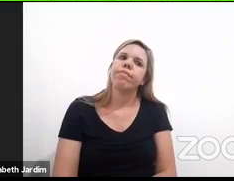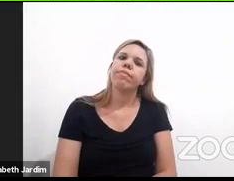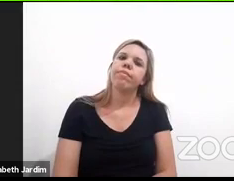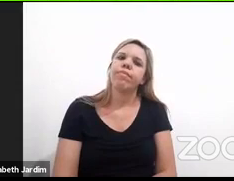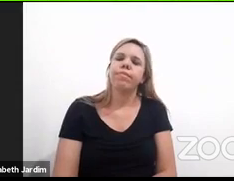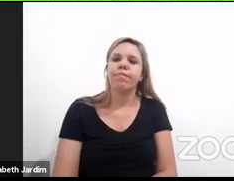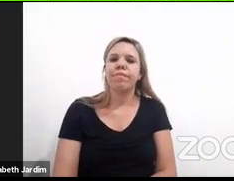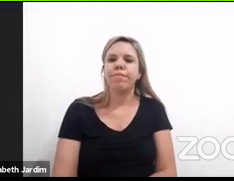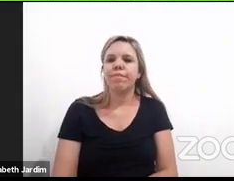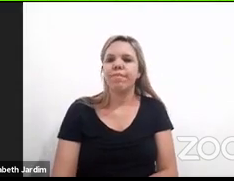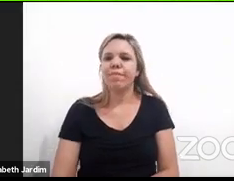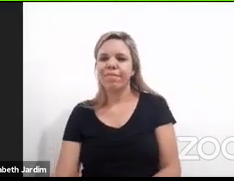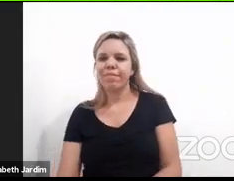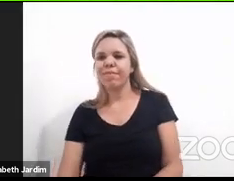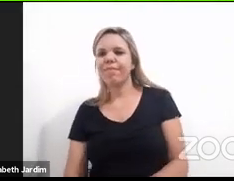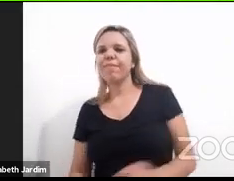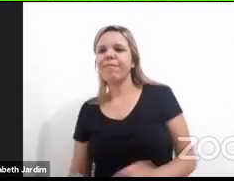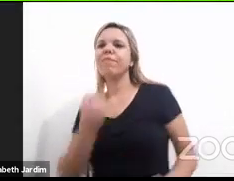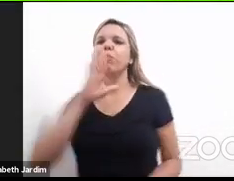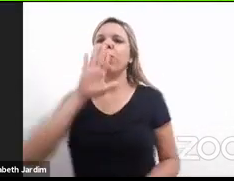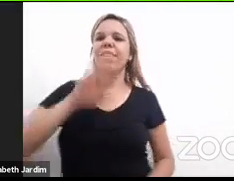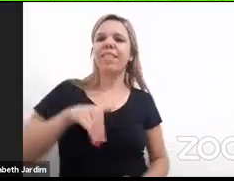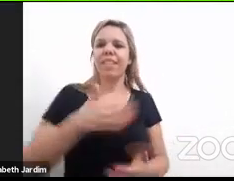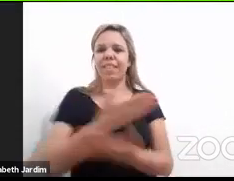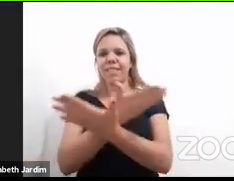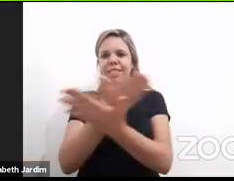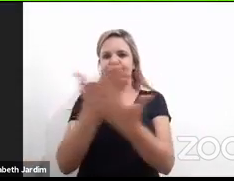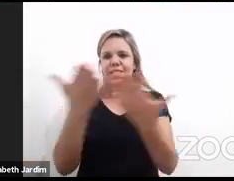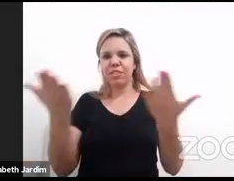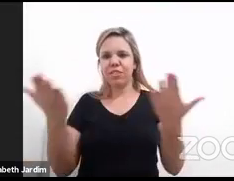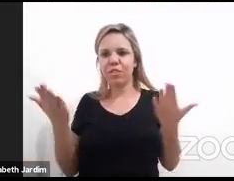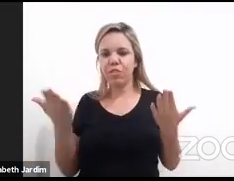Então, boa tarde a todos e a todas.